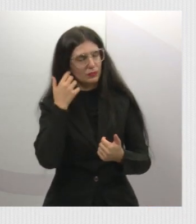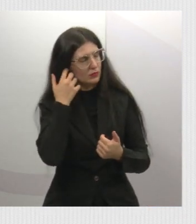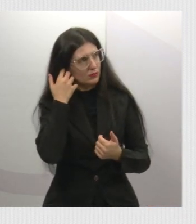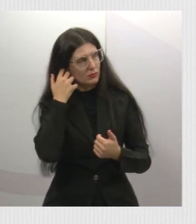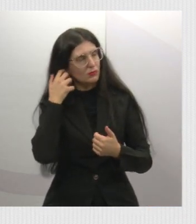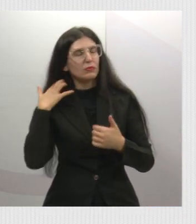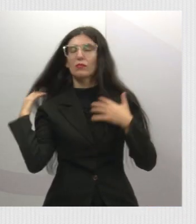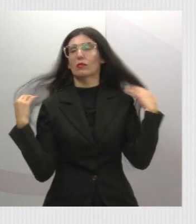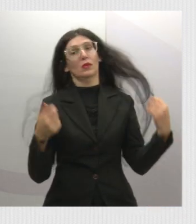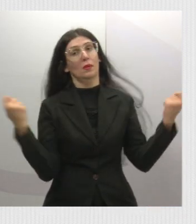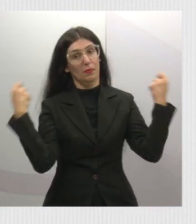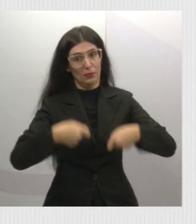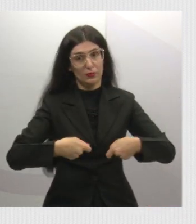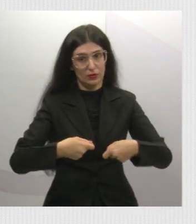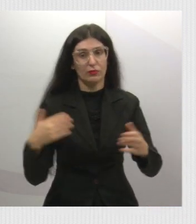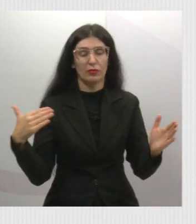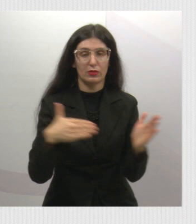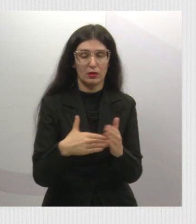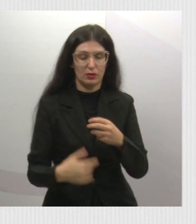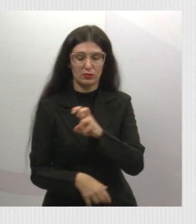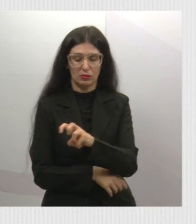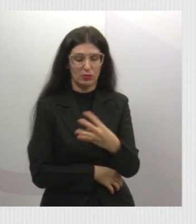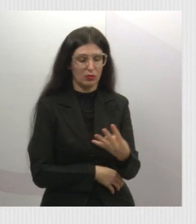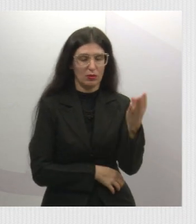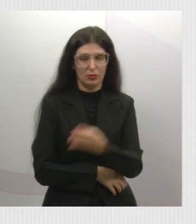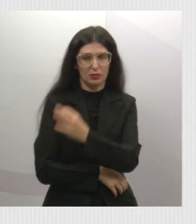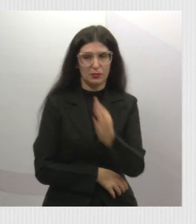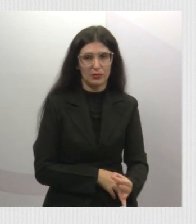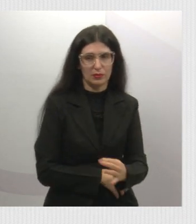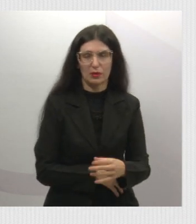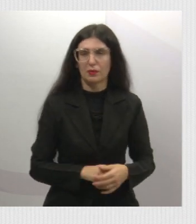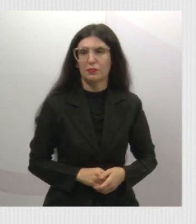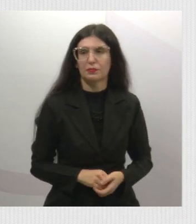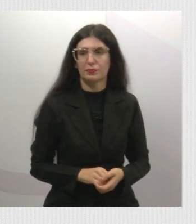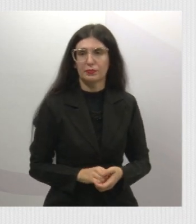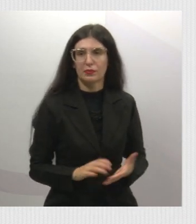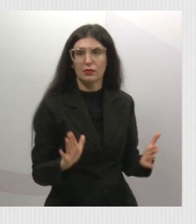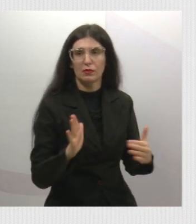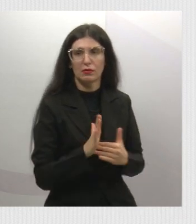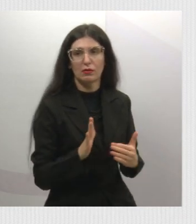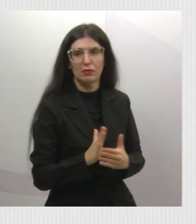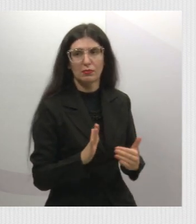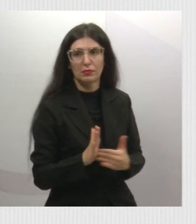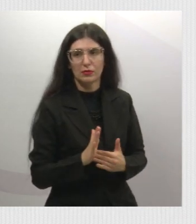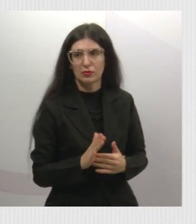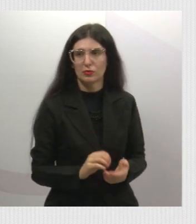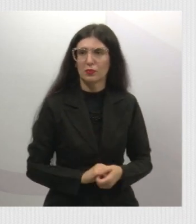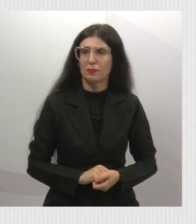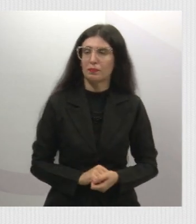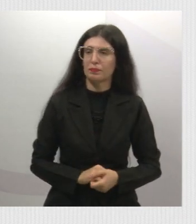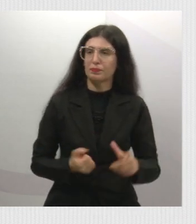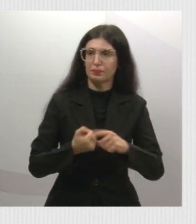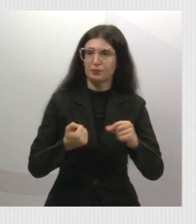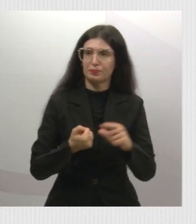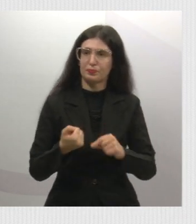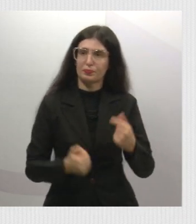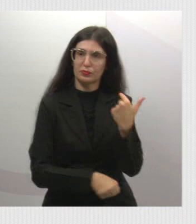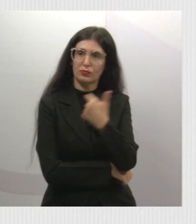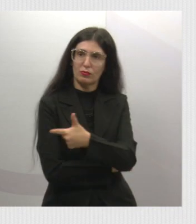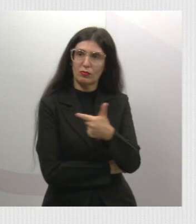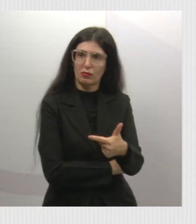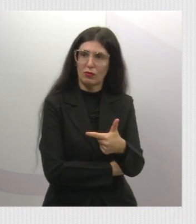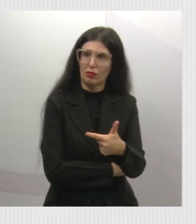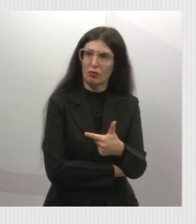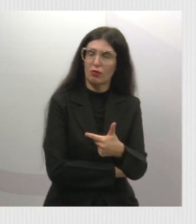poderiam chegar até 54%. O limite prudencial, de acordo com o artigo 22 da Lei